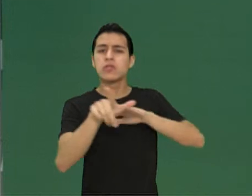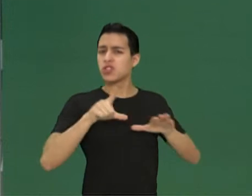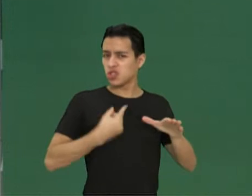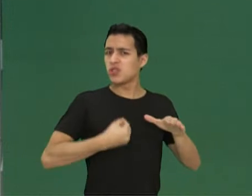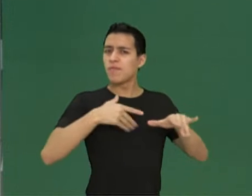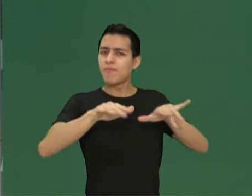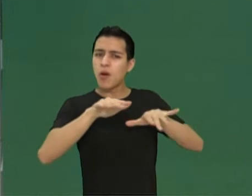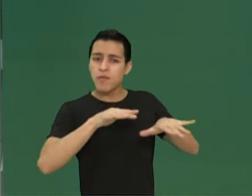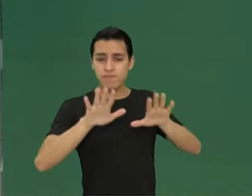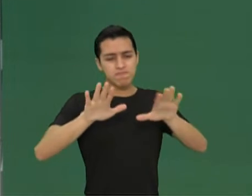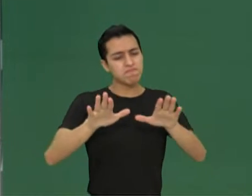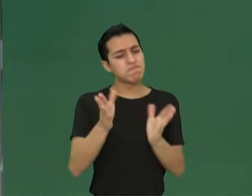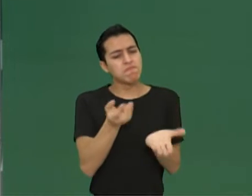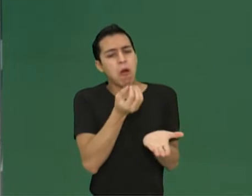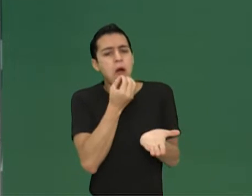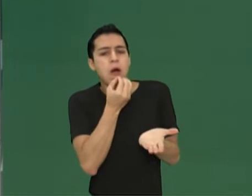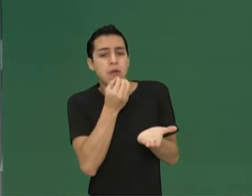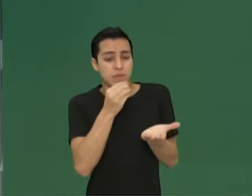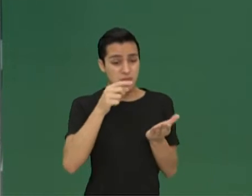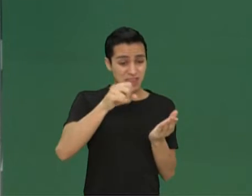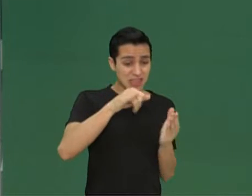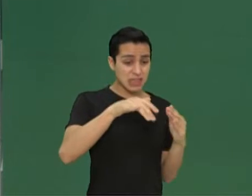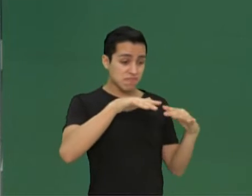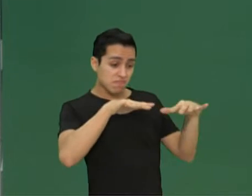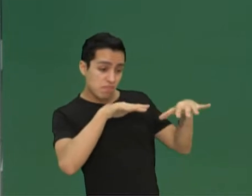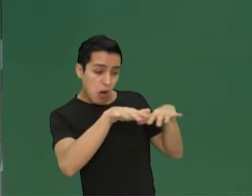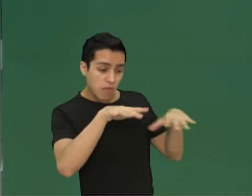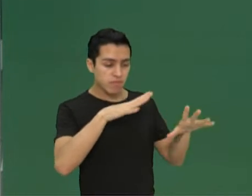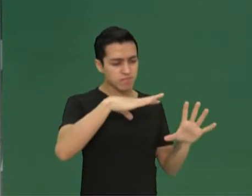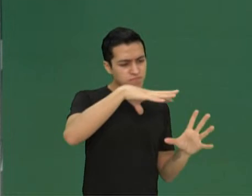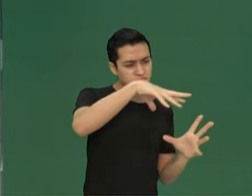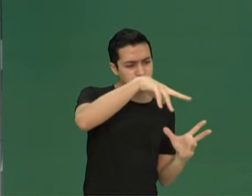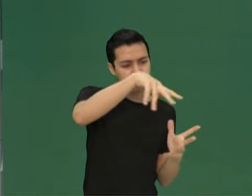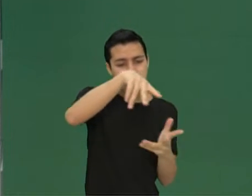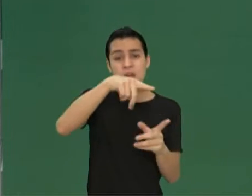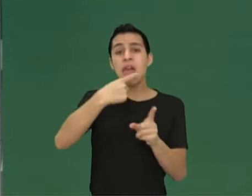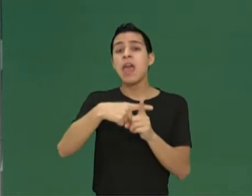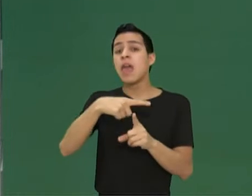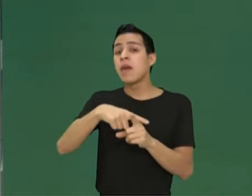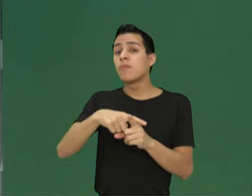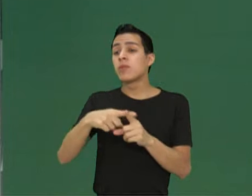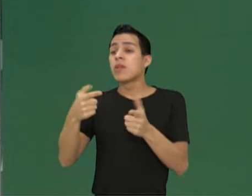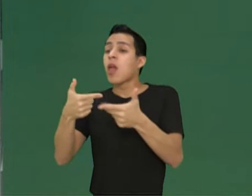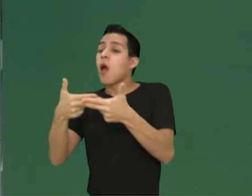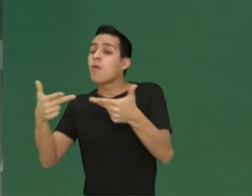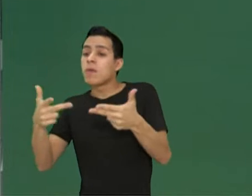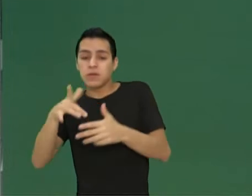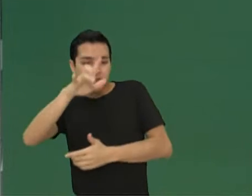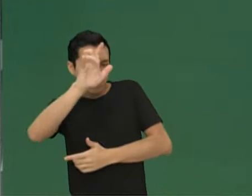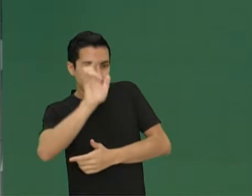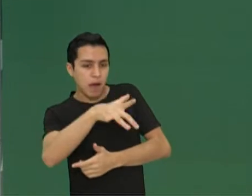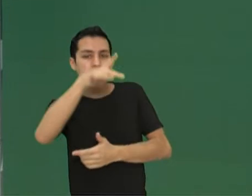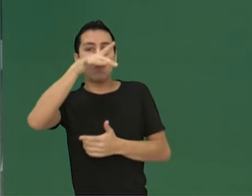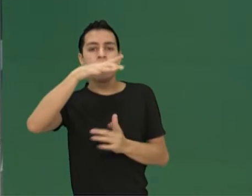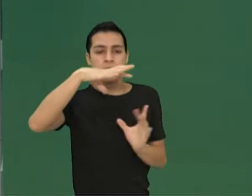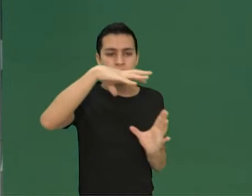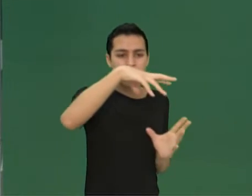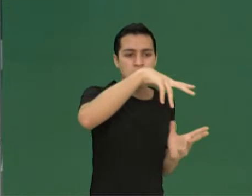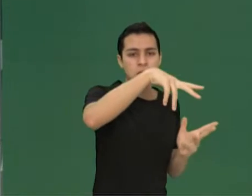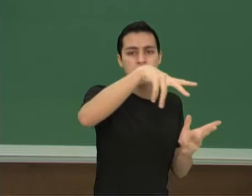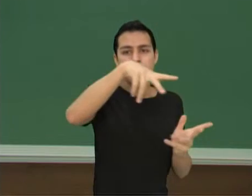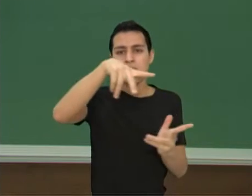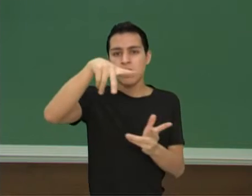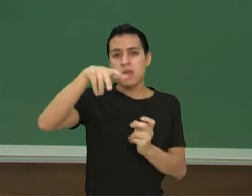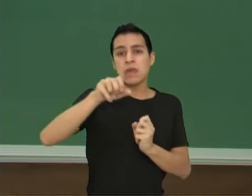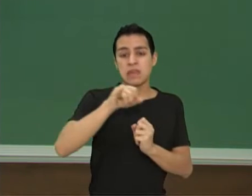E por um princípio lógico, tudo aquilo que se move é porque foi movido por uma coisa anterior a ele, Se